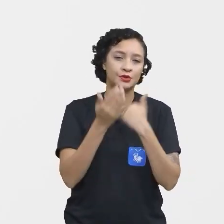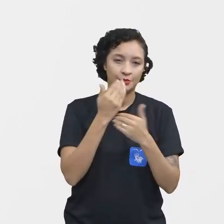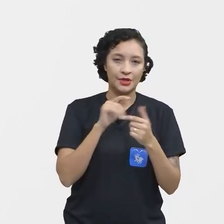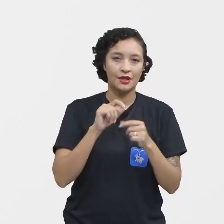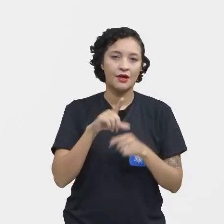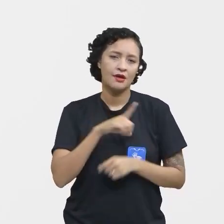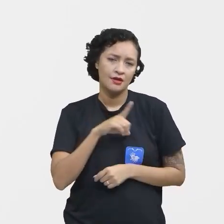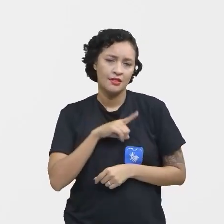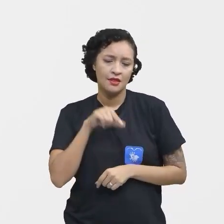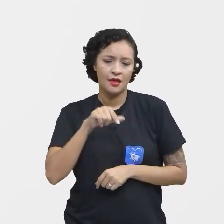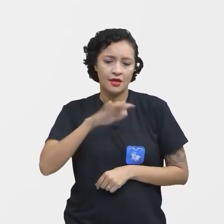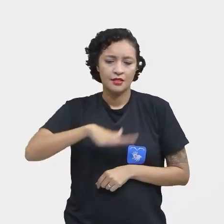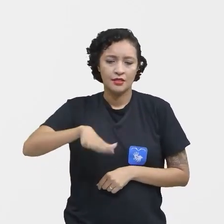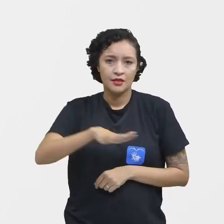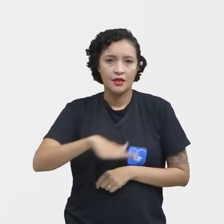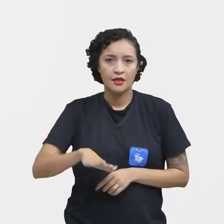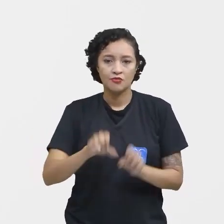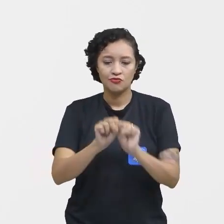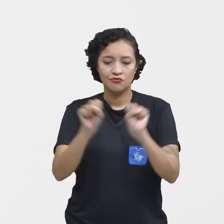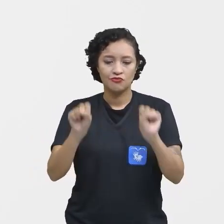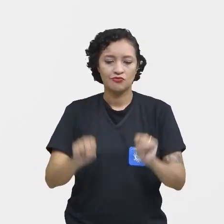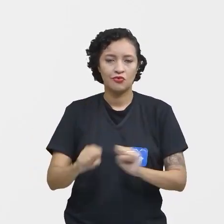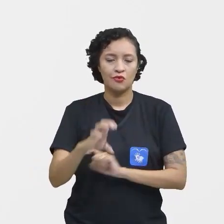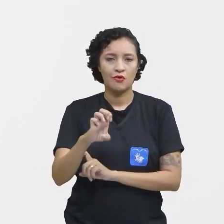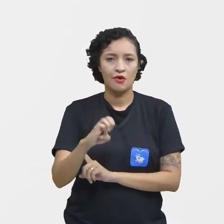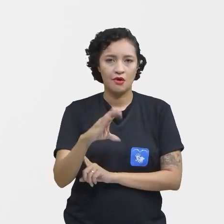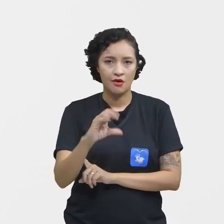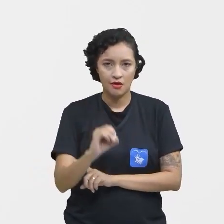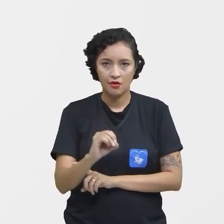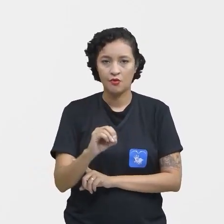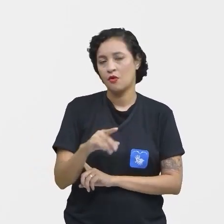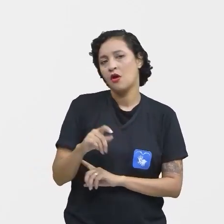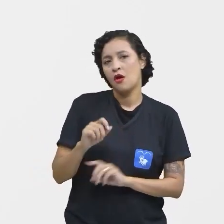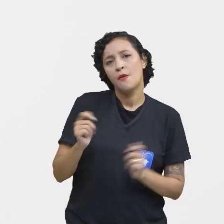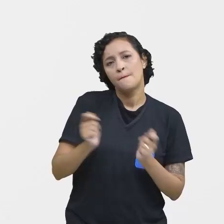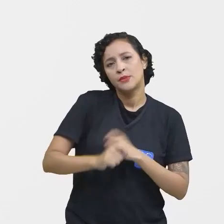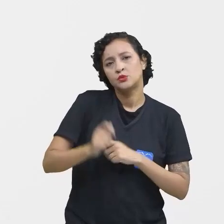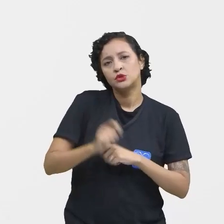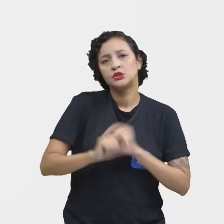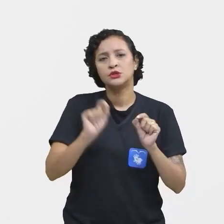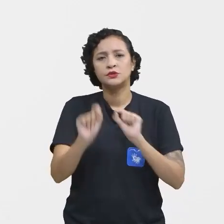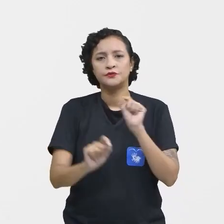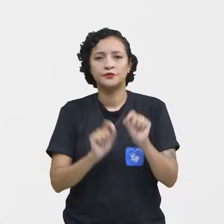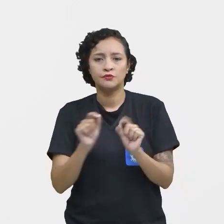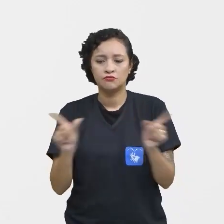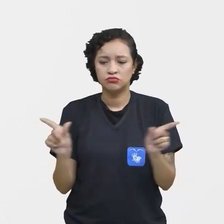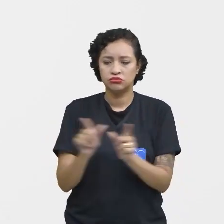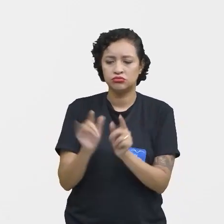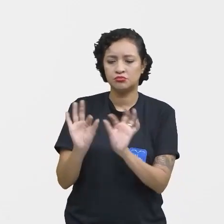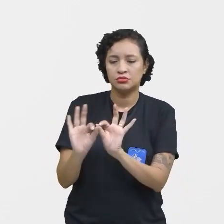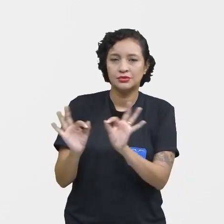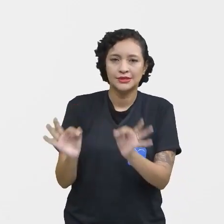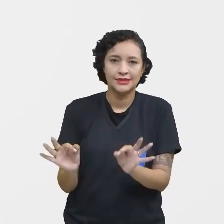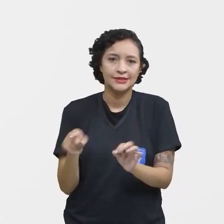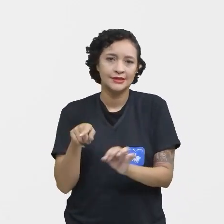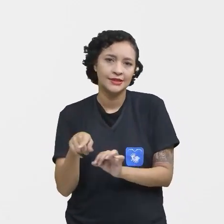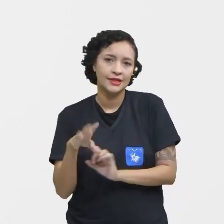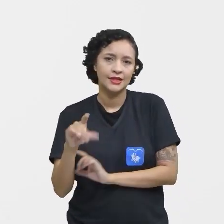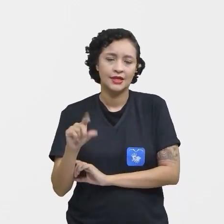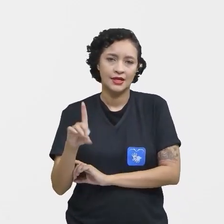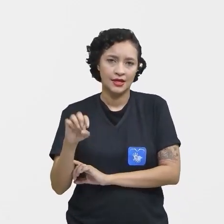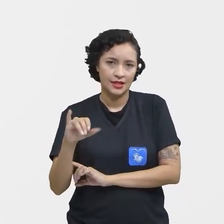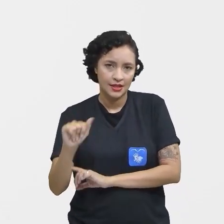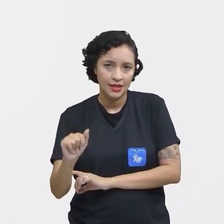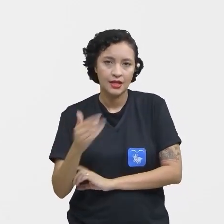em um ecossistema e pode ser definida de maneira simplificada como várias cadeias alimentares. Então, nas